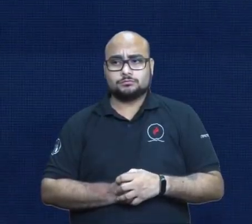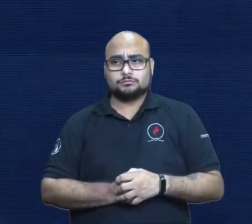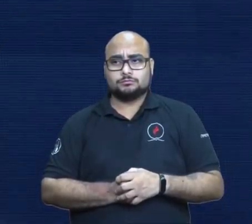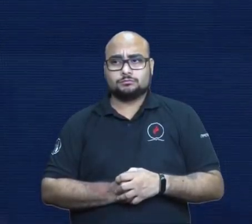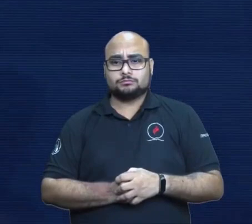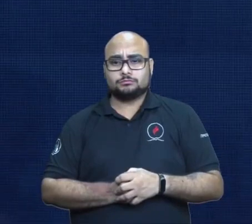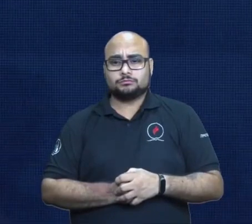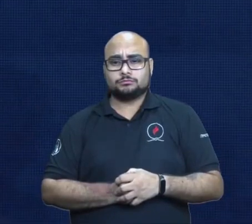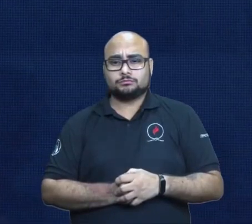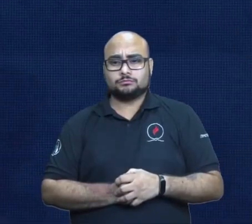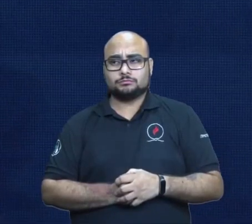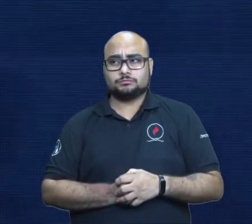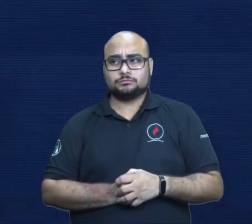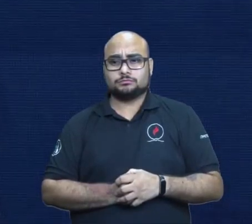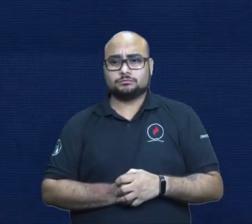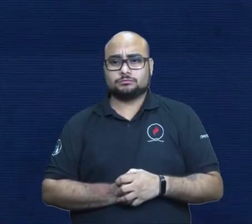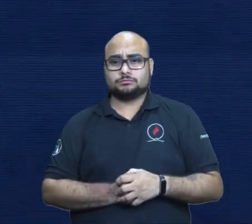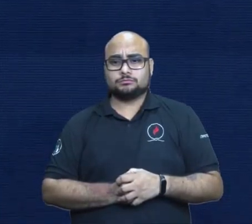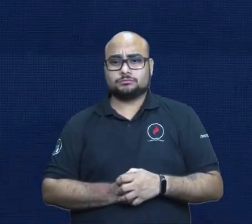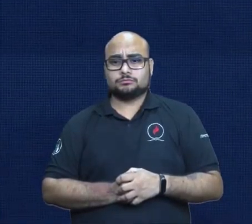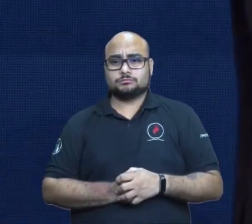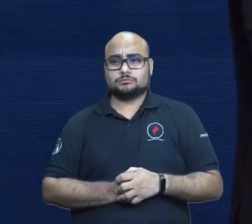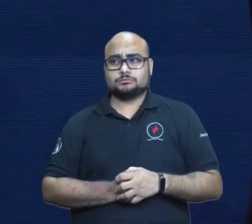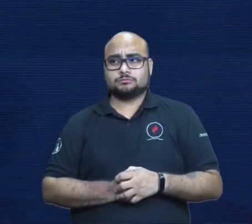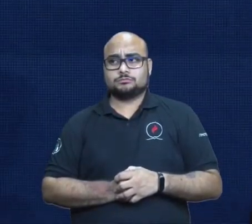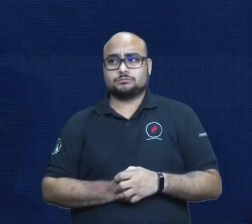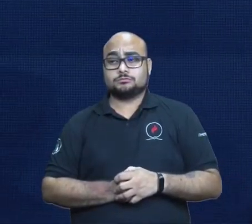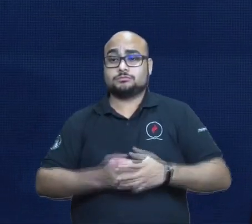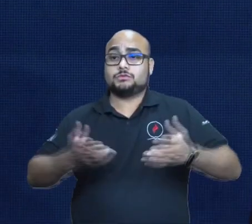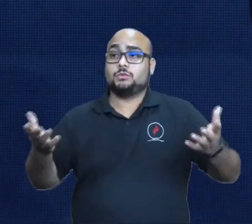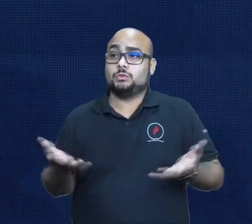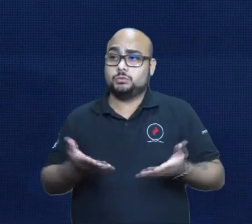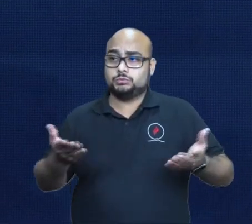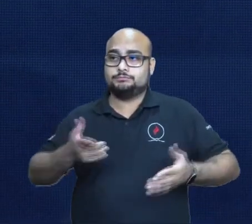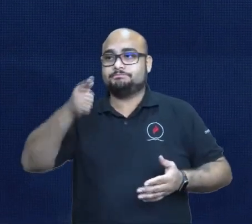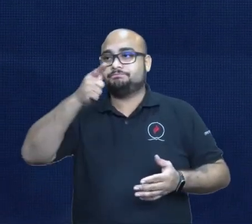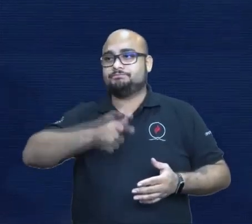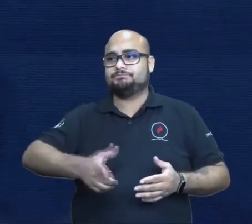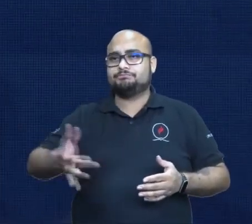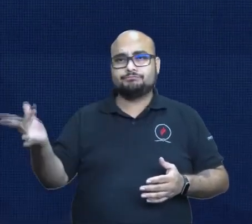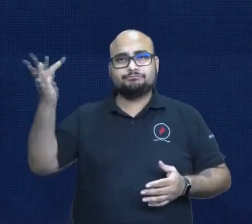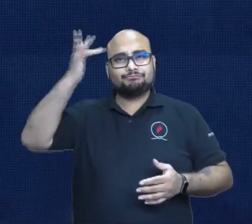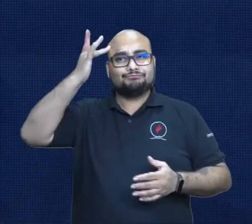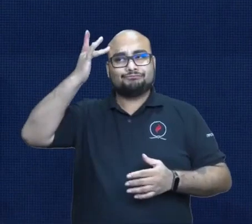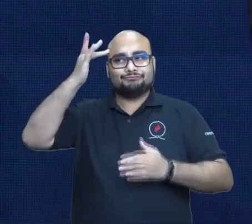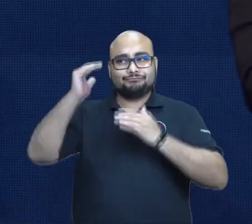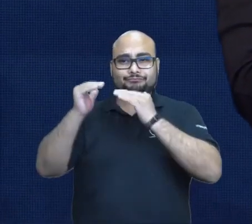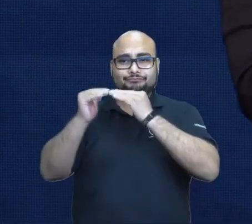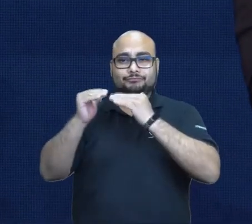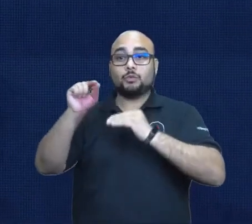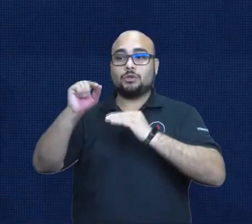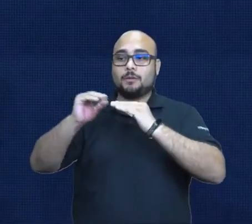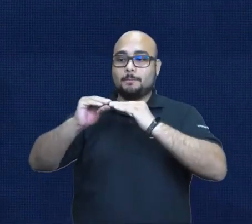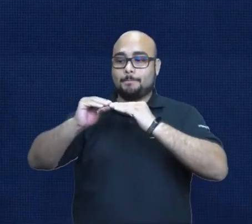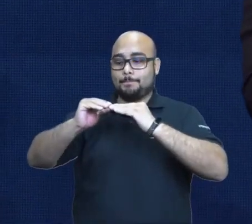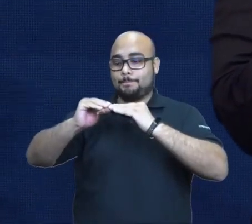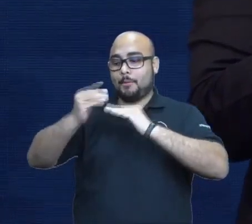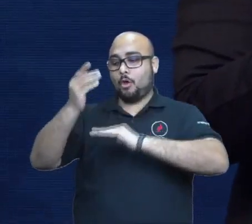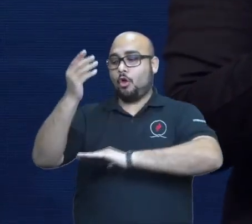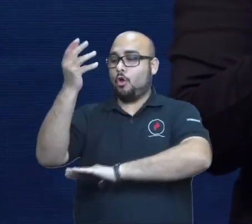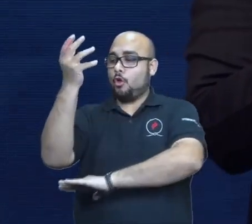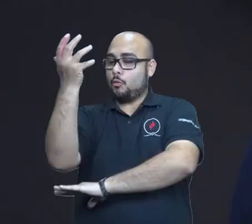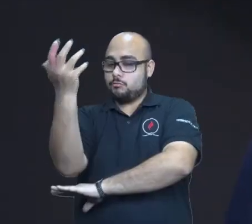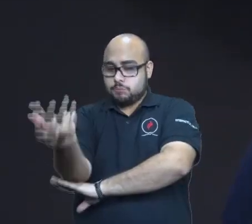que vem a sabedoria e agora que vem a maturidade a viga tá no chão qual era a única responsabilidade enquanto